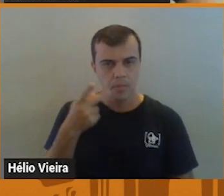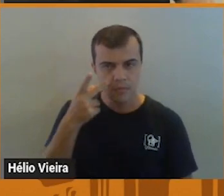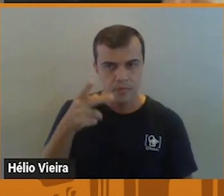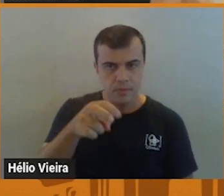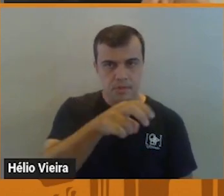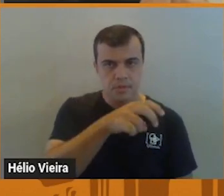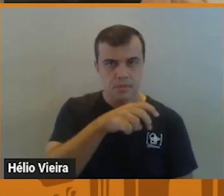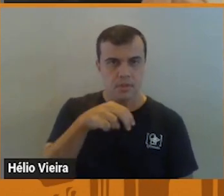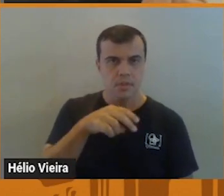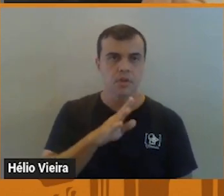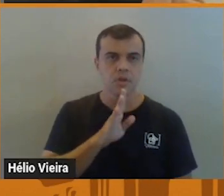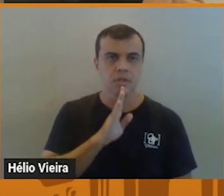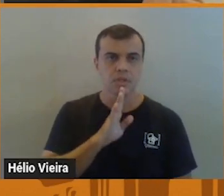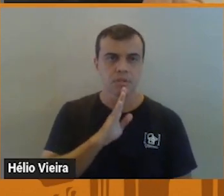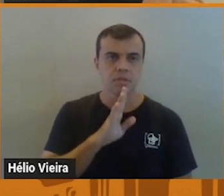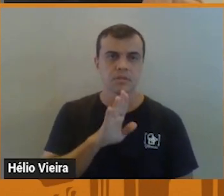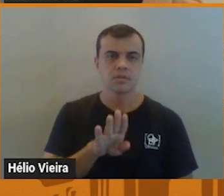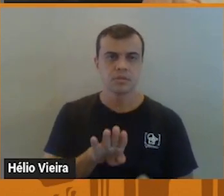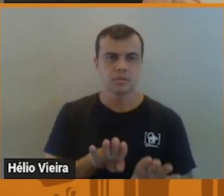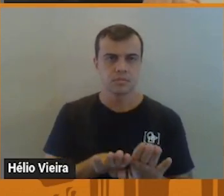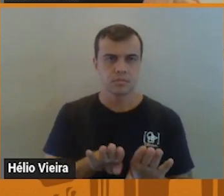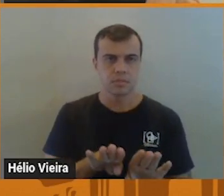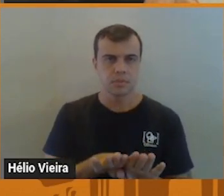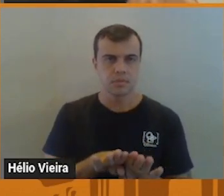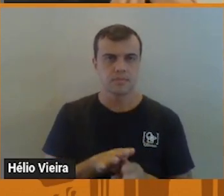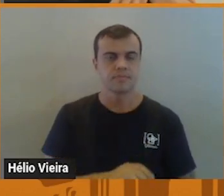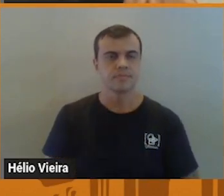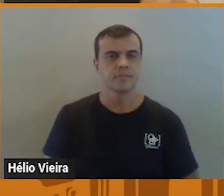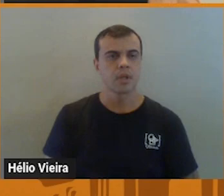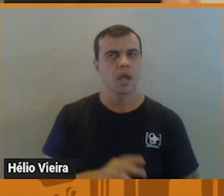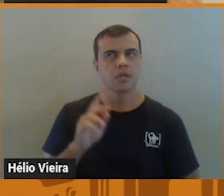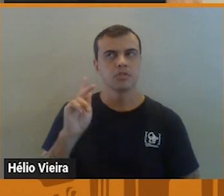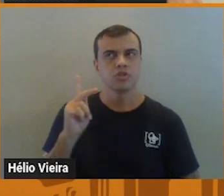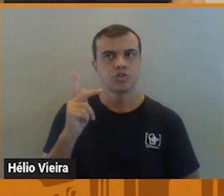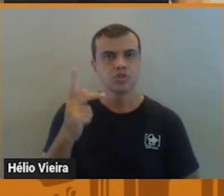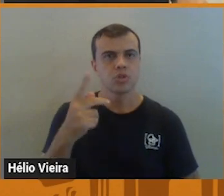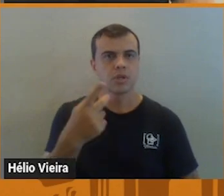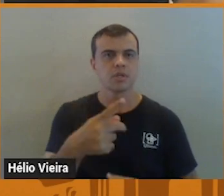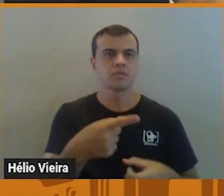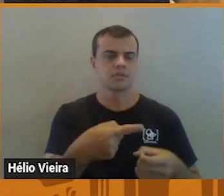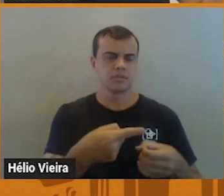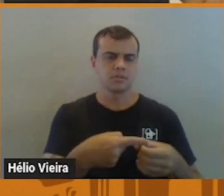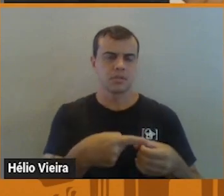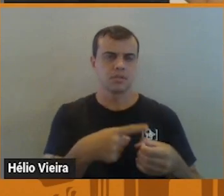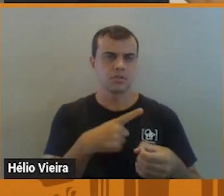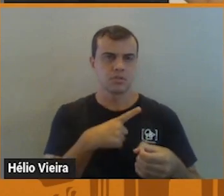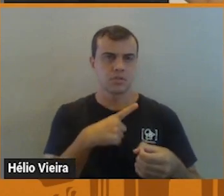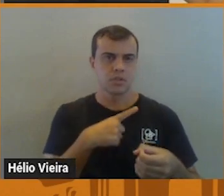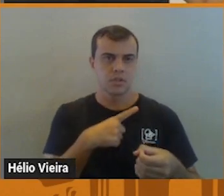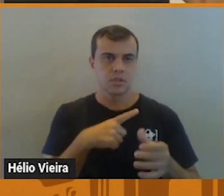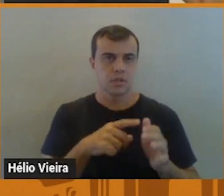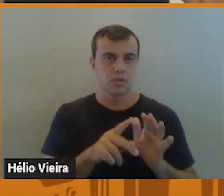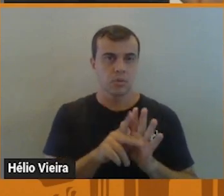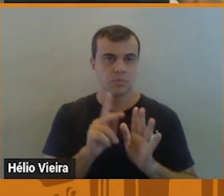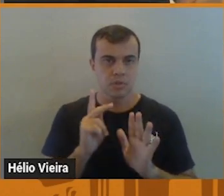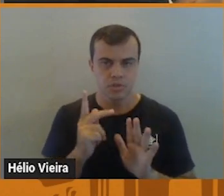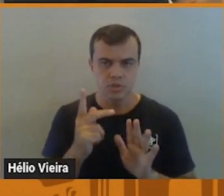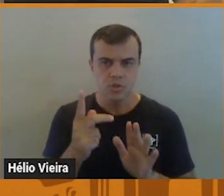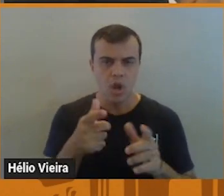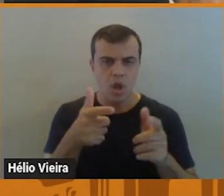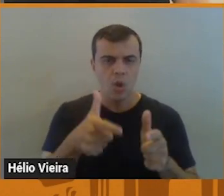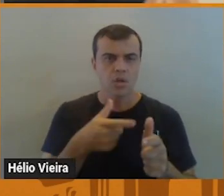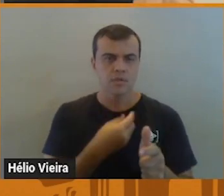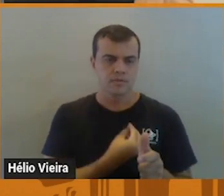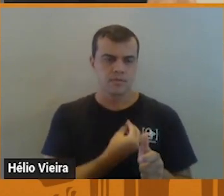para conhecer a cidade e a história que essa cidade tem, que é a história da cidade onde eles